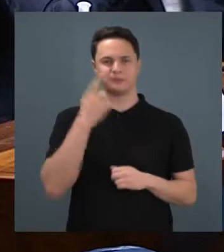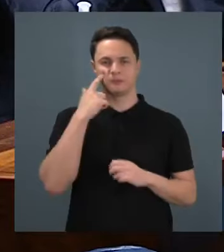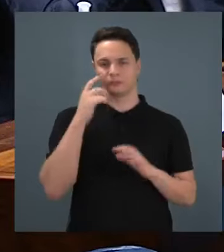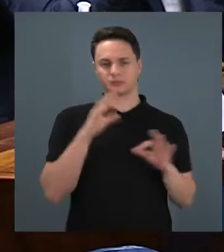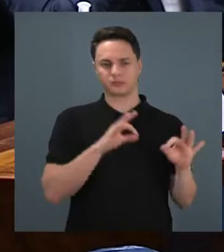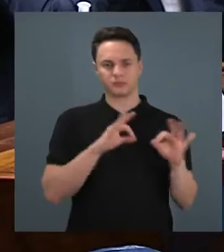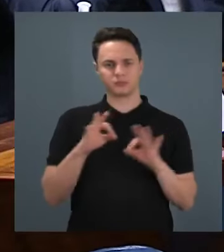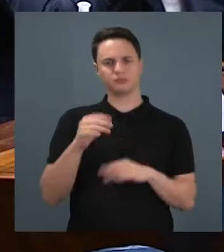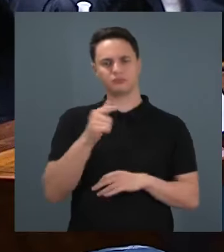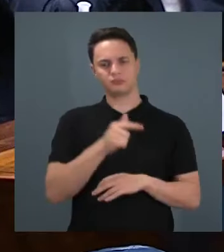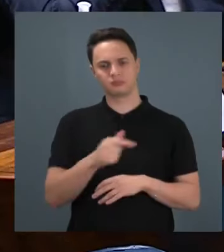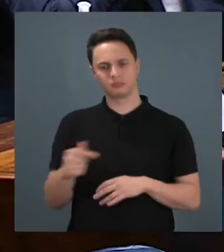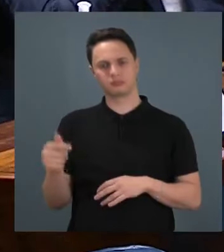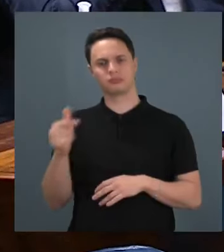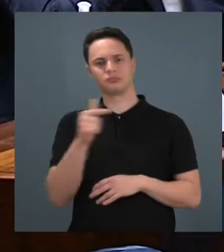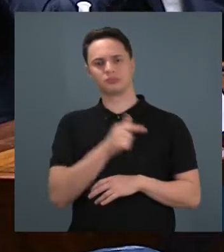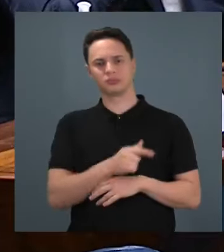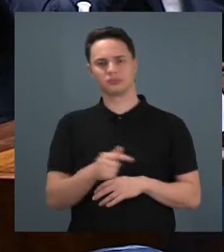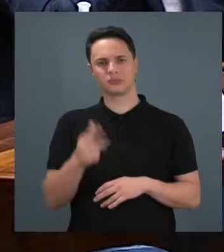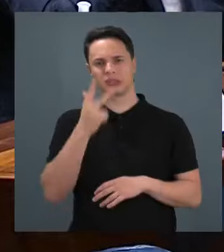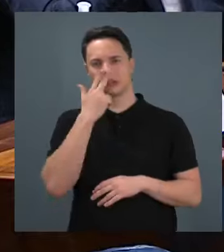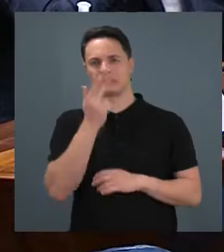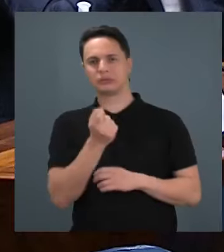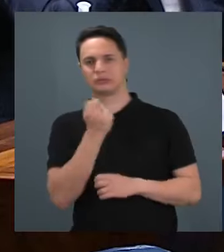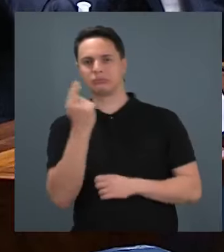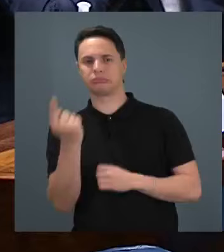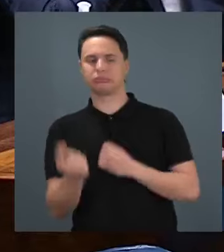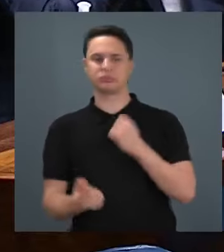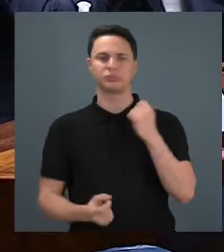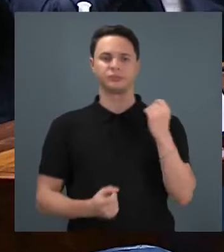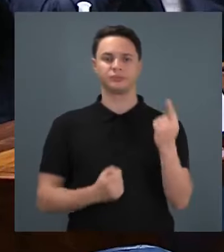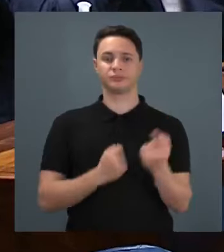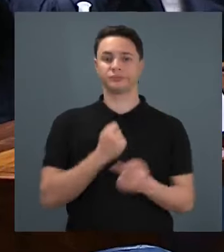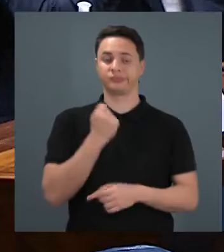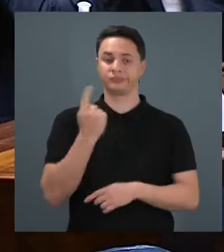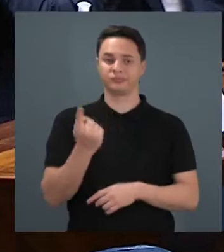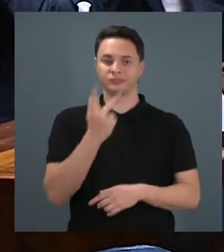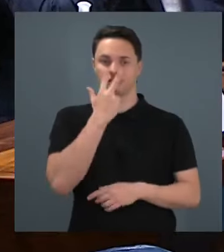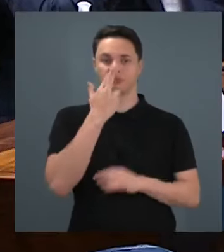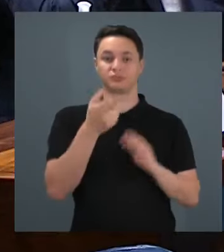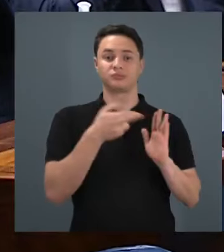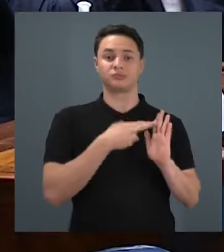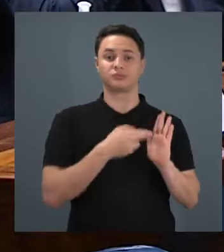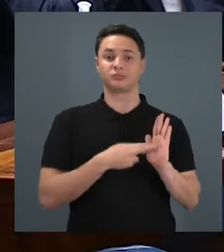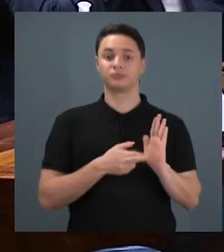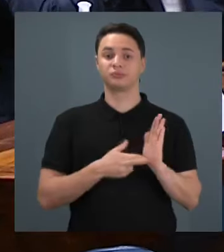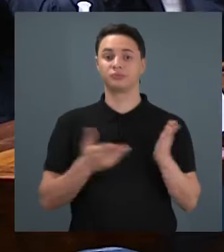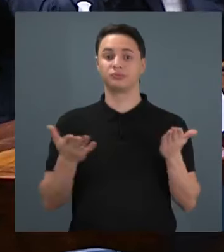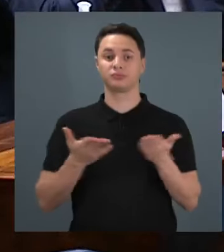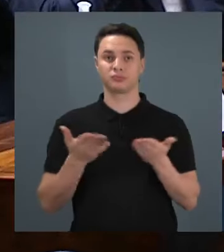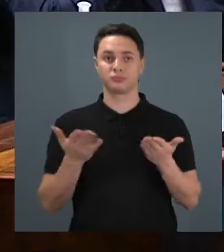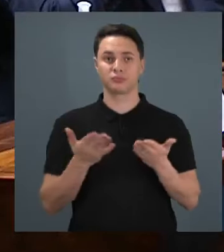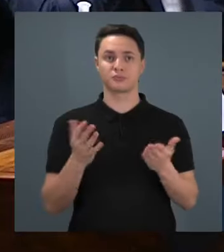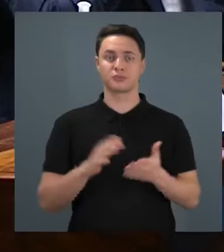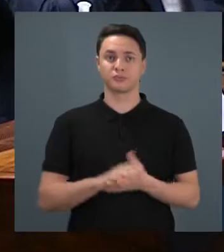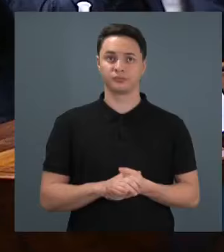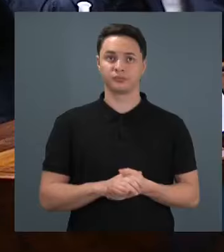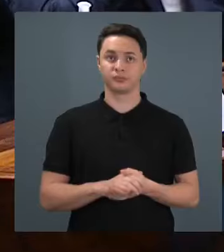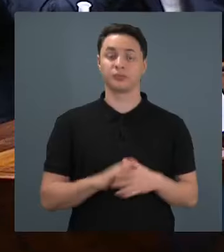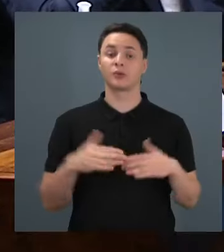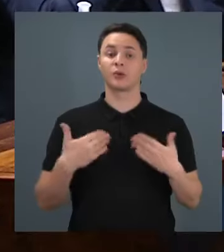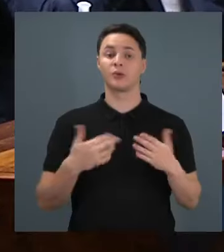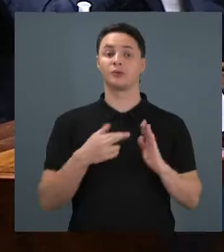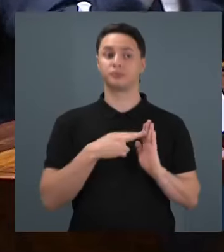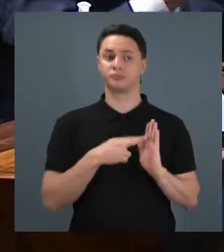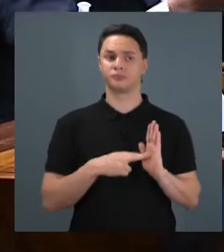as semanas um desfile de exceções, e as exceções tornaram-se regra. E a regra